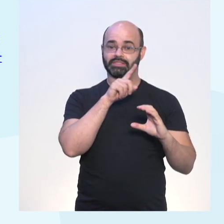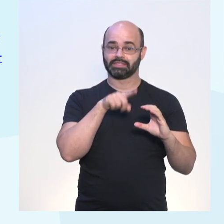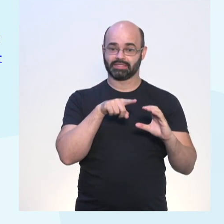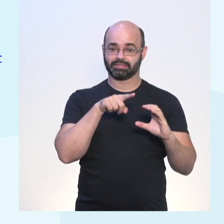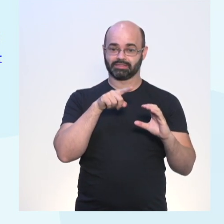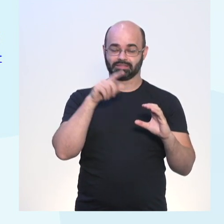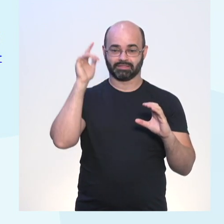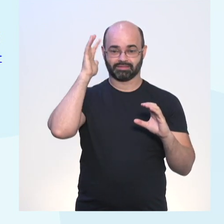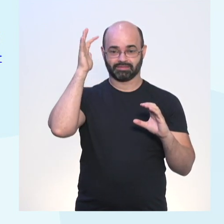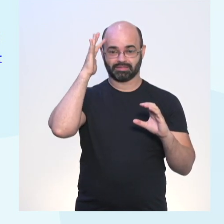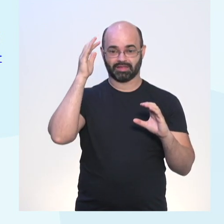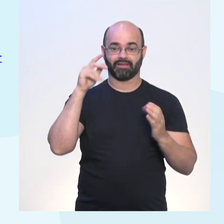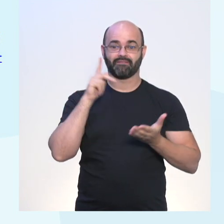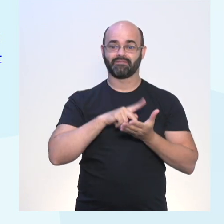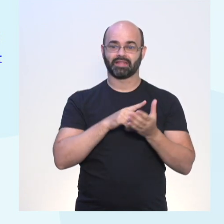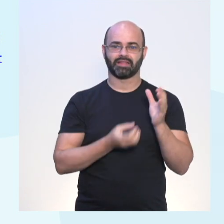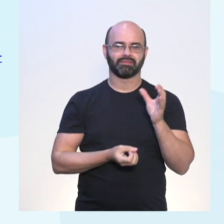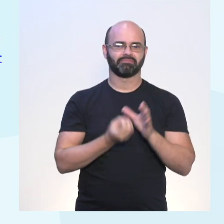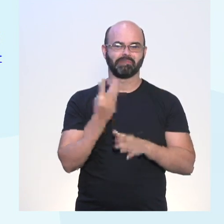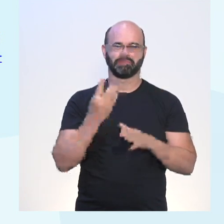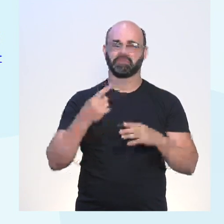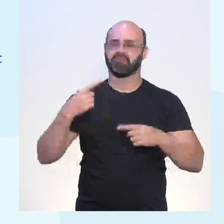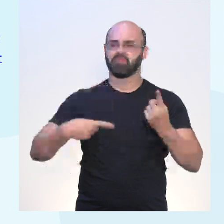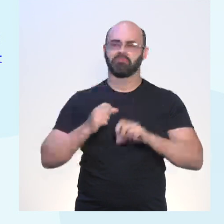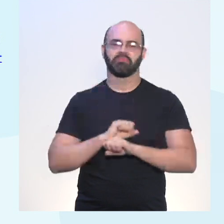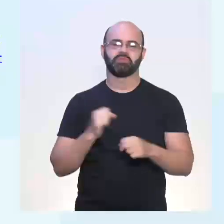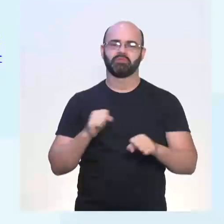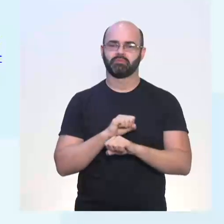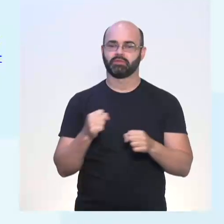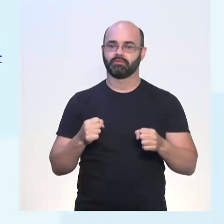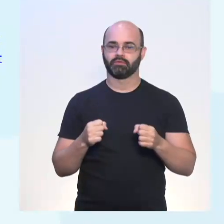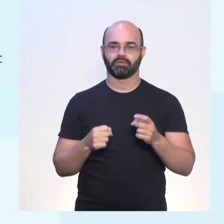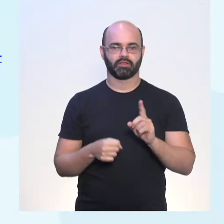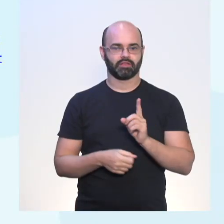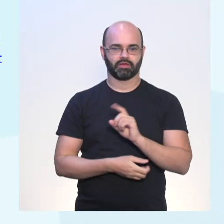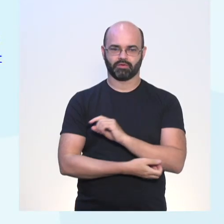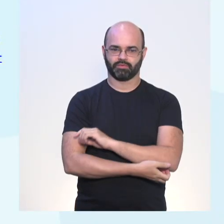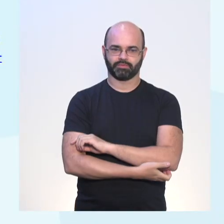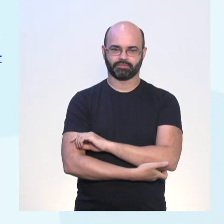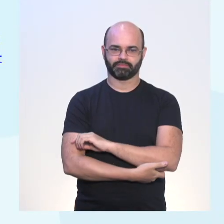produzir verdades indiscutíveis, mas sim